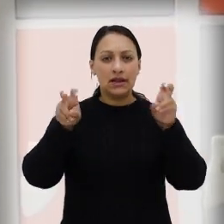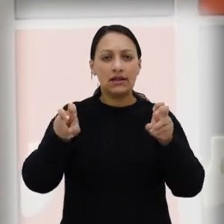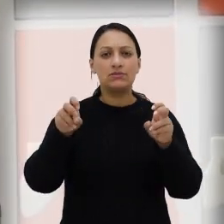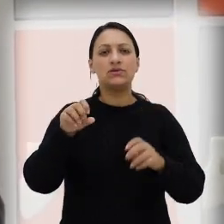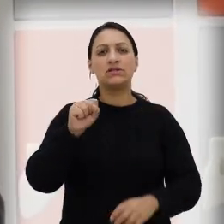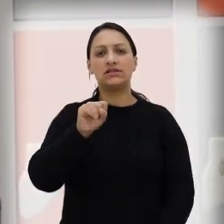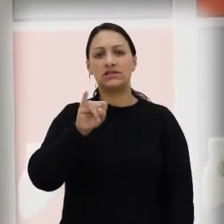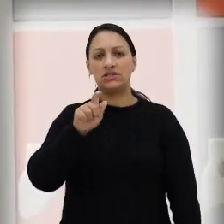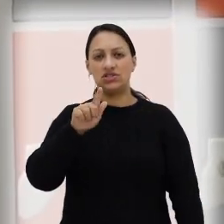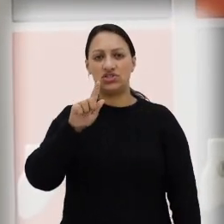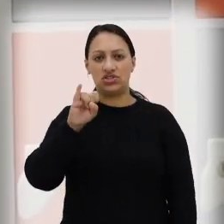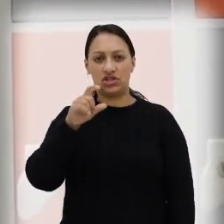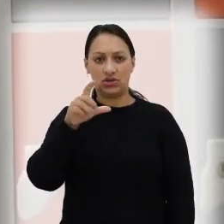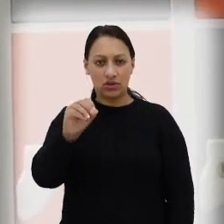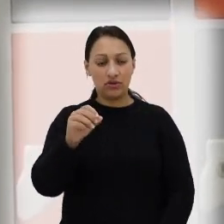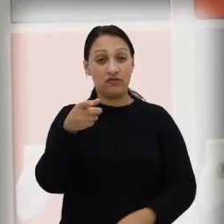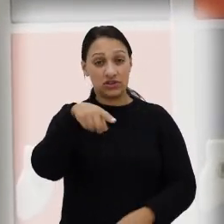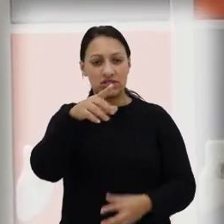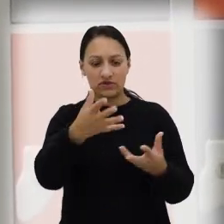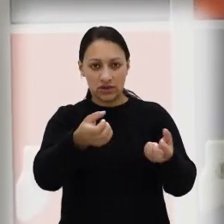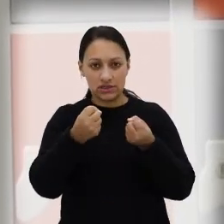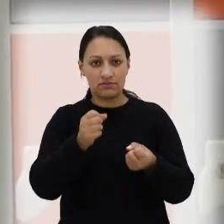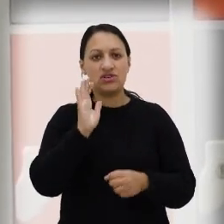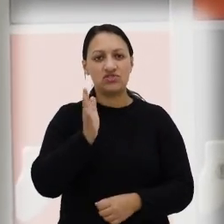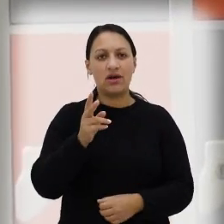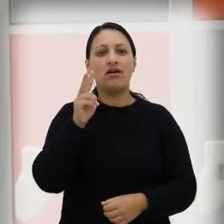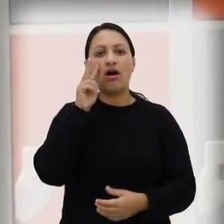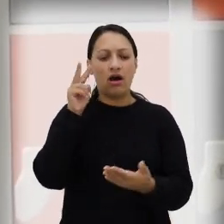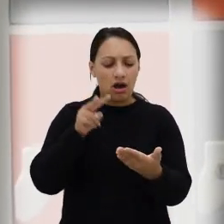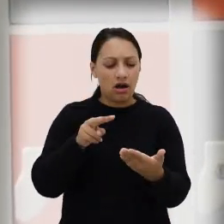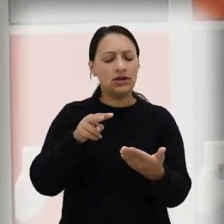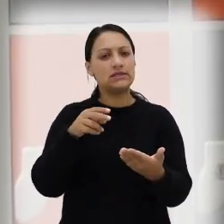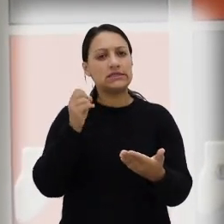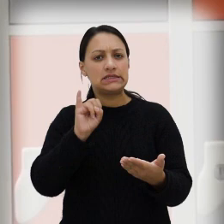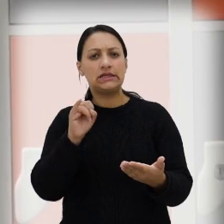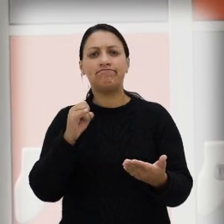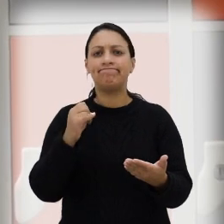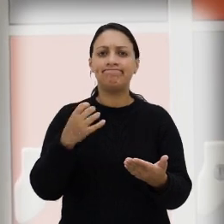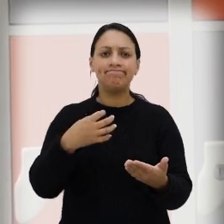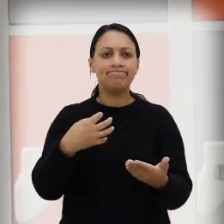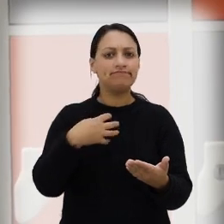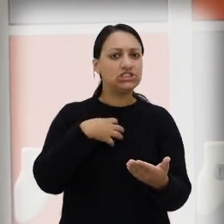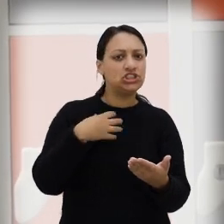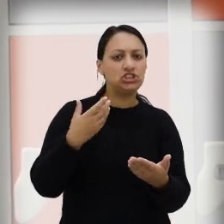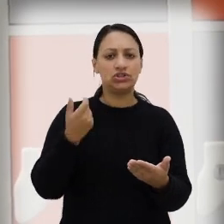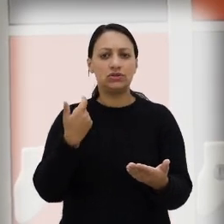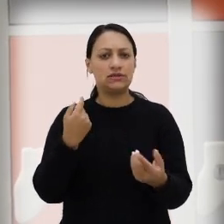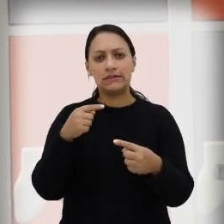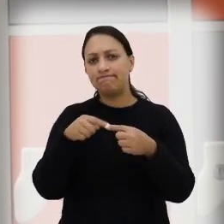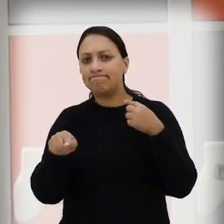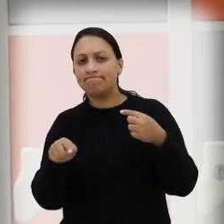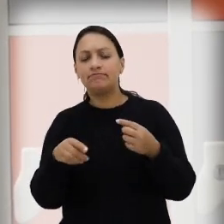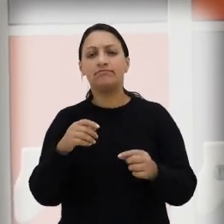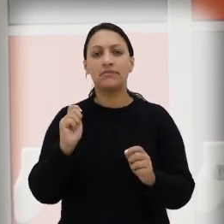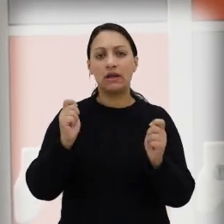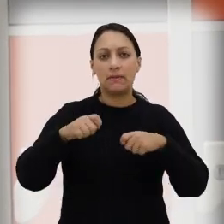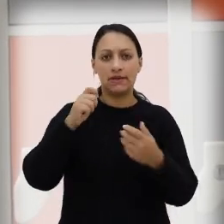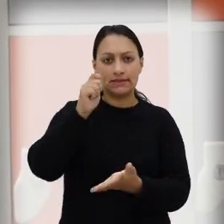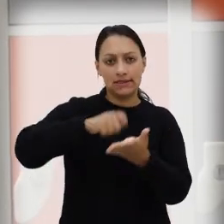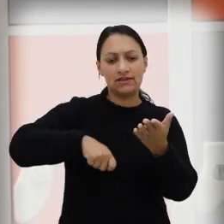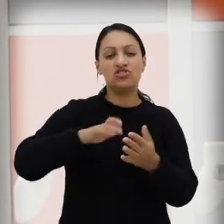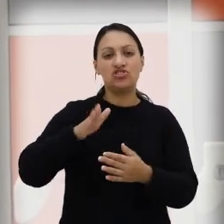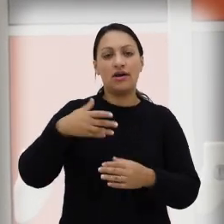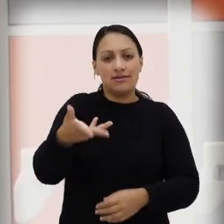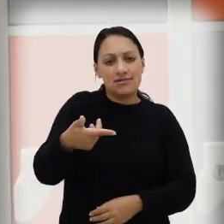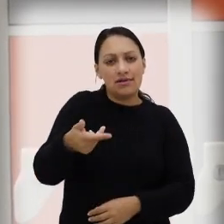de termo de sigilo, já avaliem se faz sentido, se não faz sentido, se dá para assinar, porque daí a gente já acelera o processo para que a gente